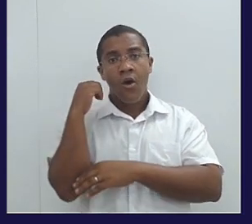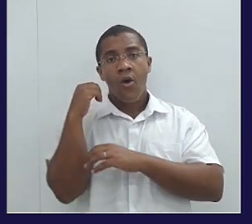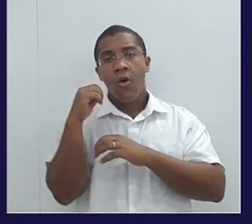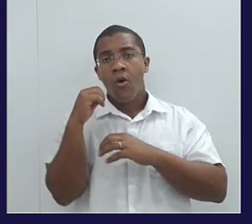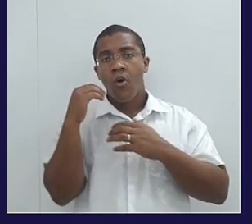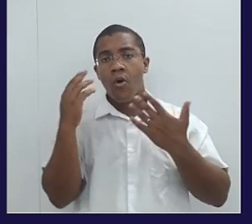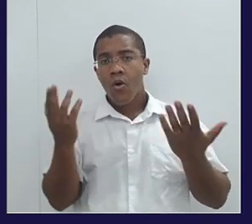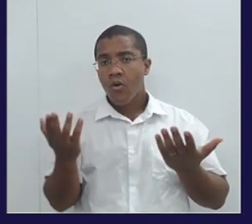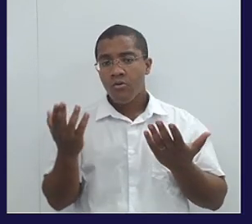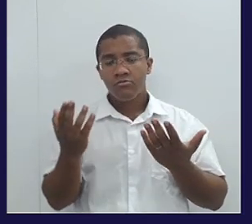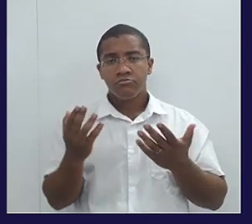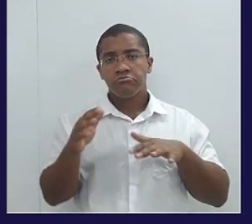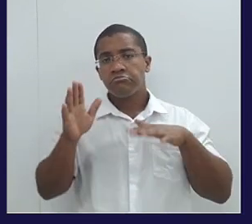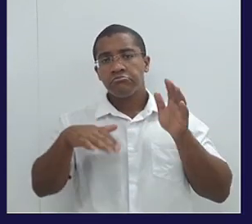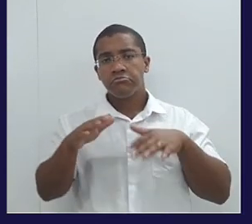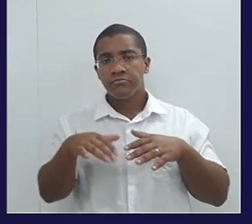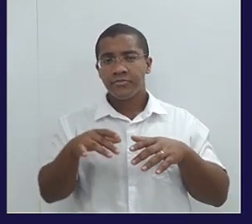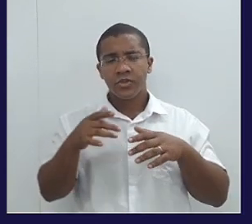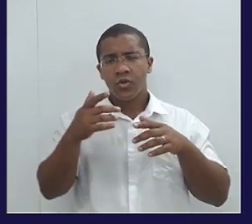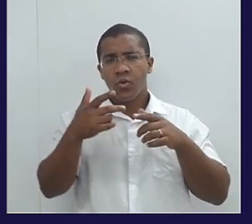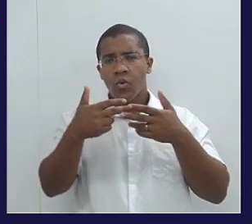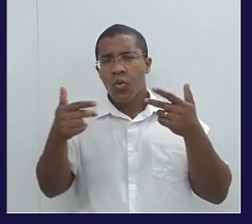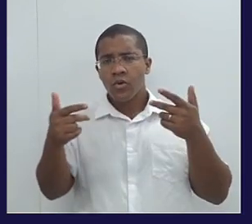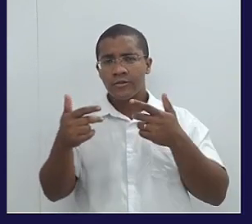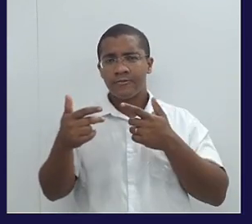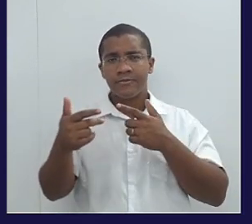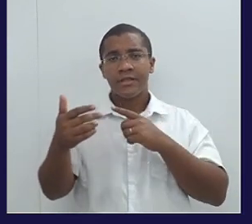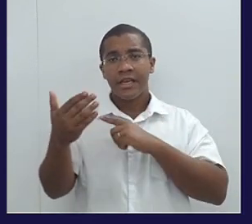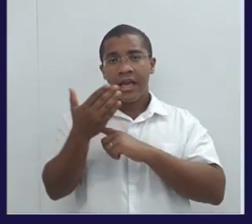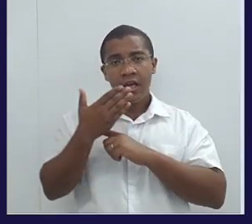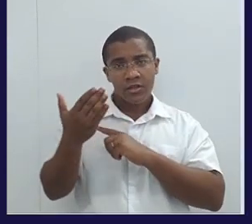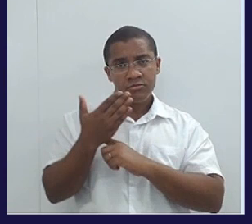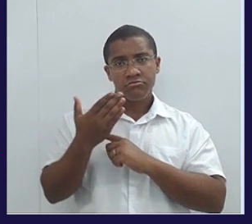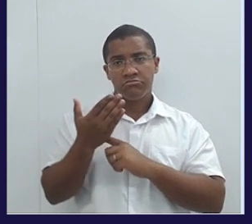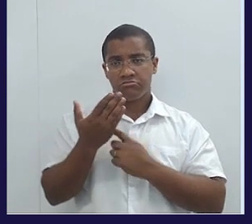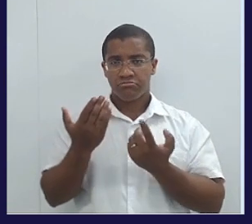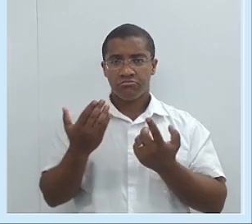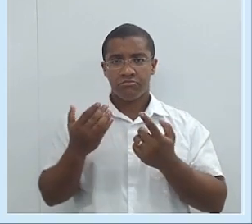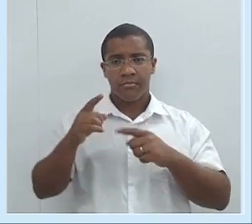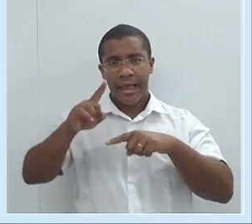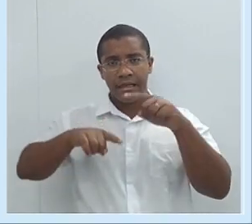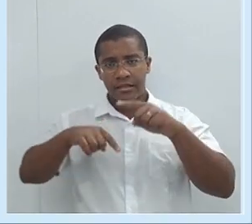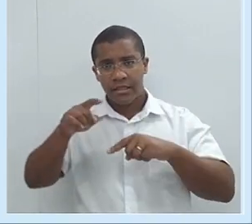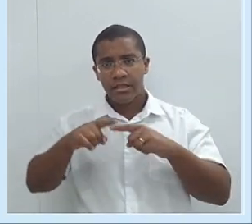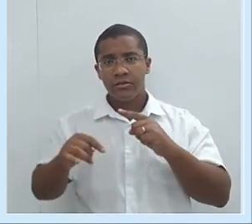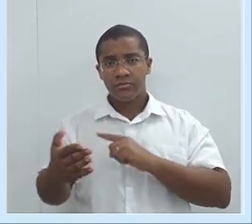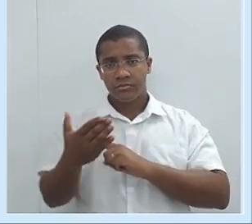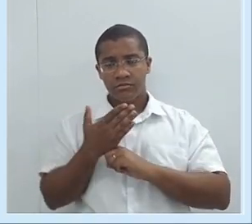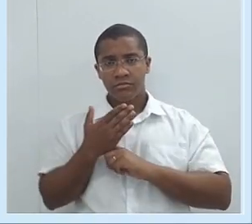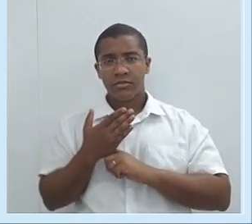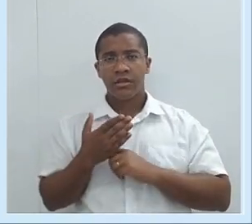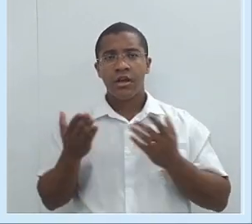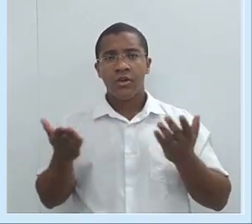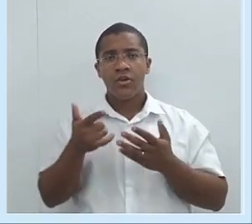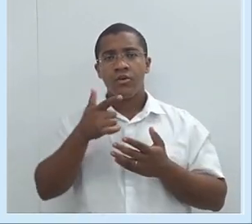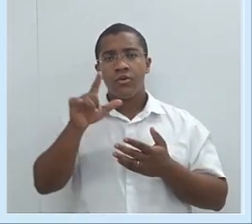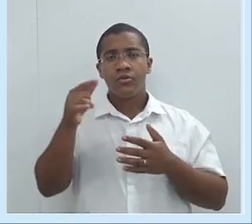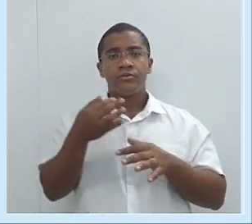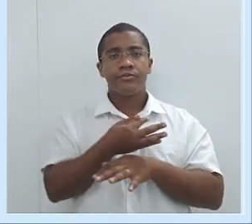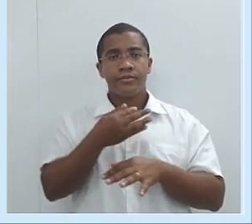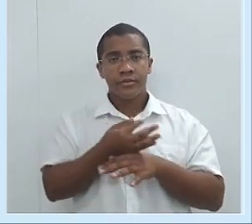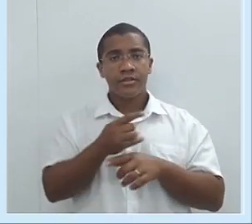ou mesma ou sobre uma influência auxiliar de forças externas. E agora eu vou falar sobre